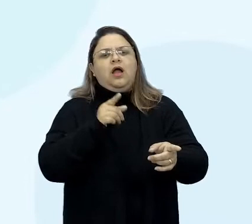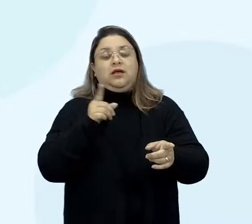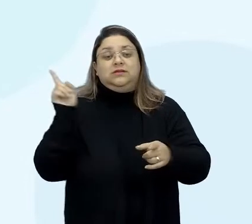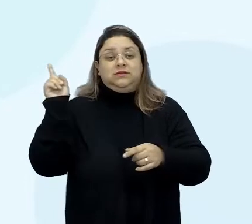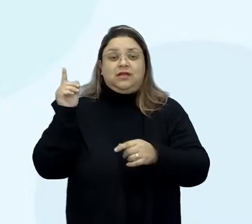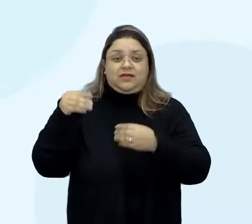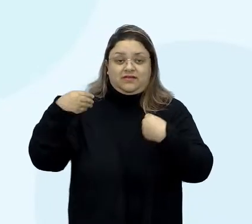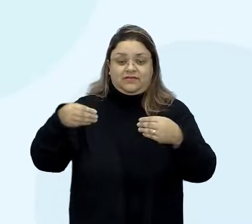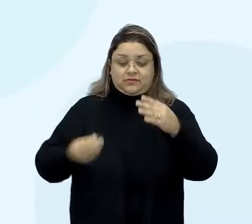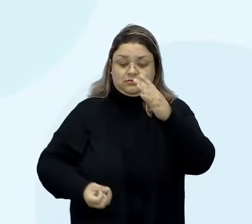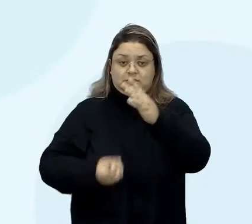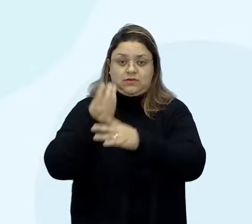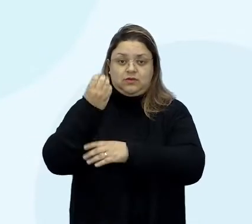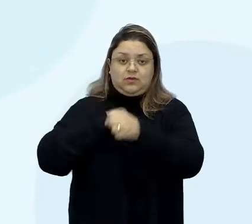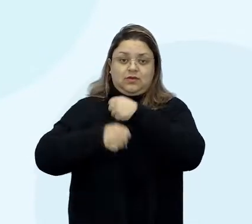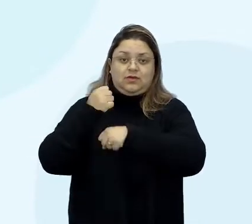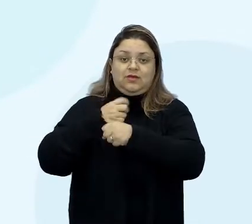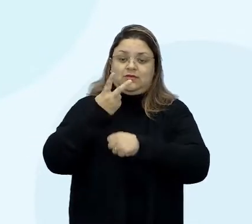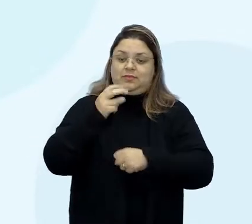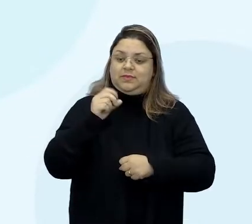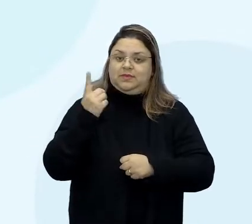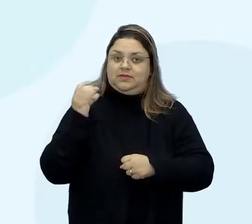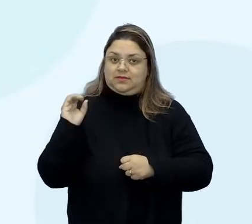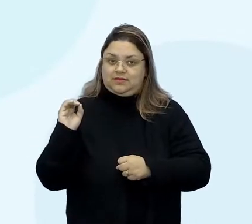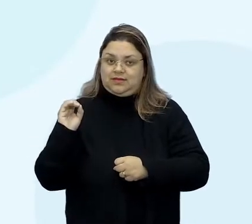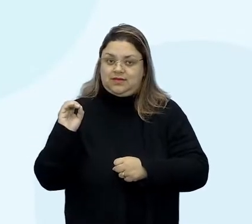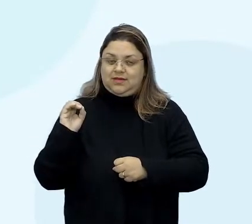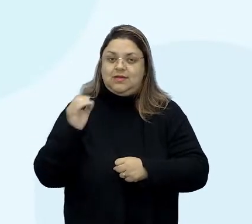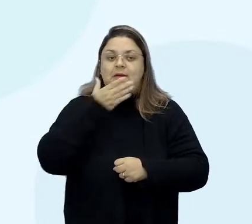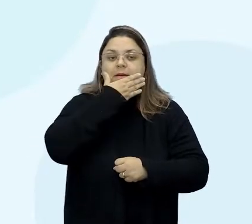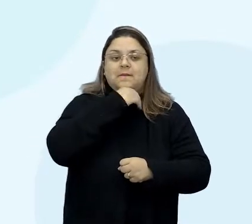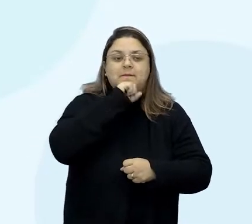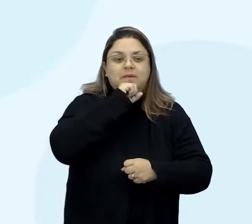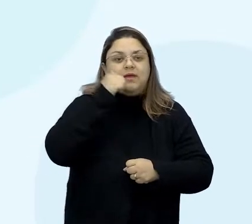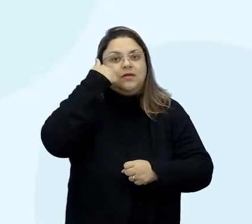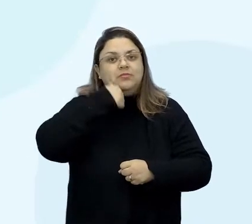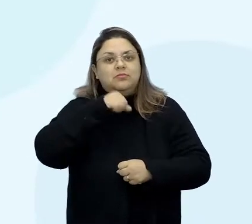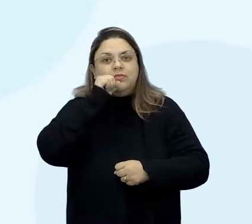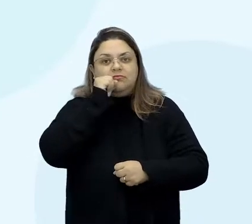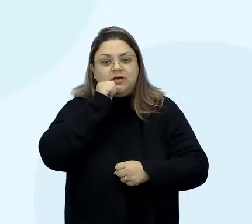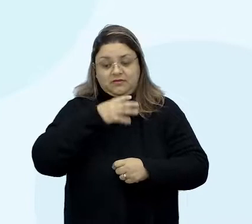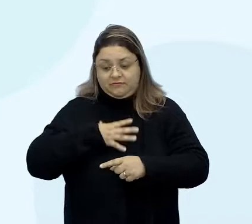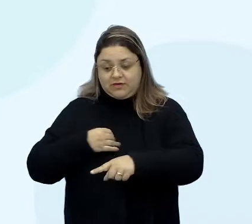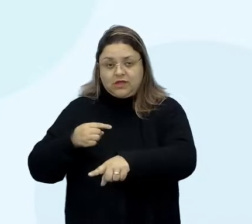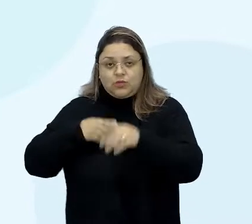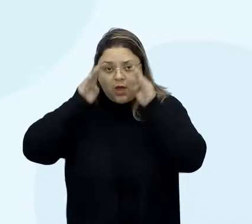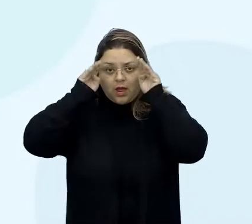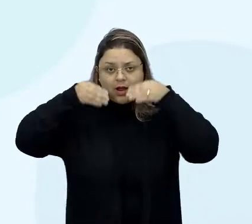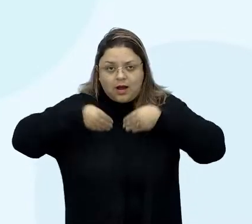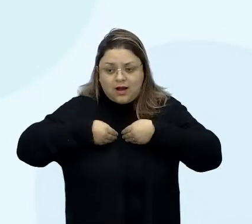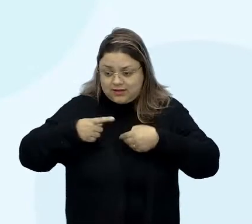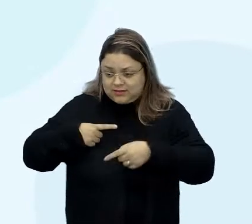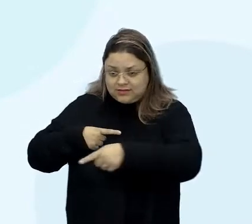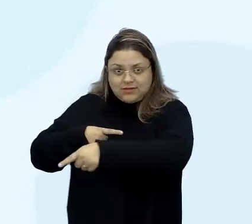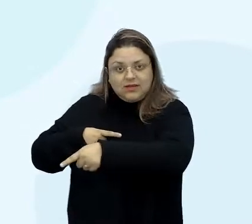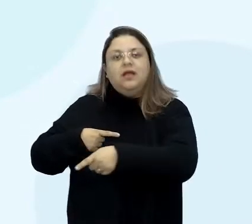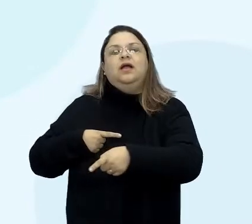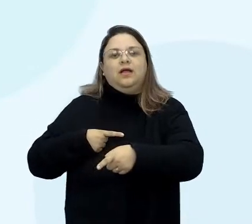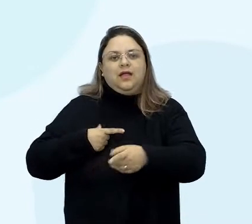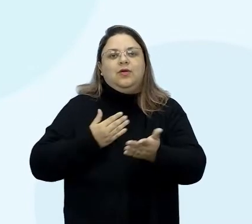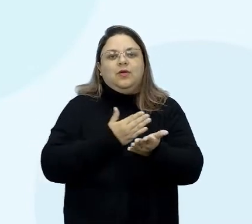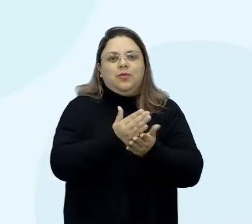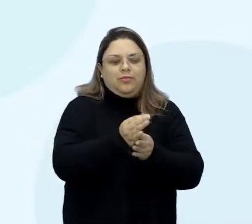de 2010 por pais de crianças com autismo de frequência trimestral, sobre autismo, né? Foi a primeira